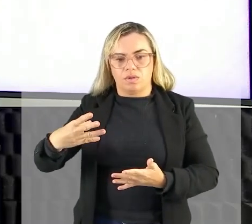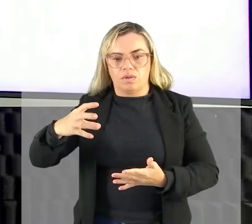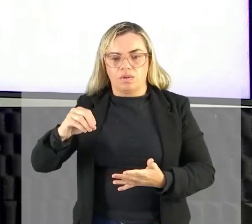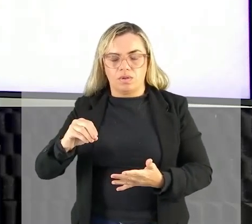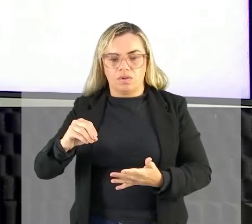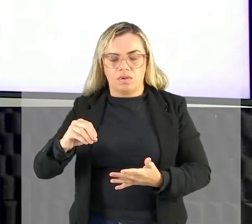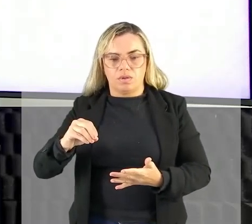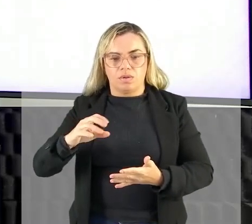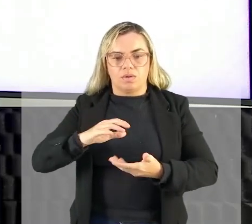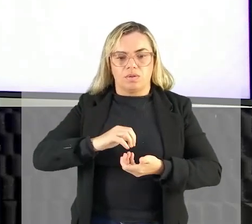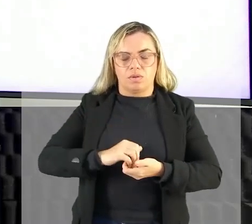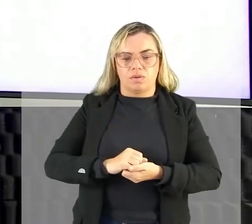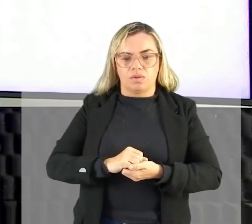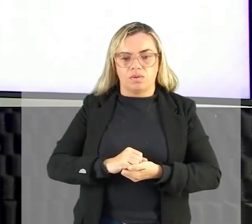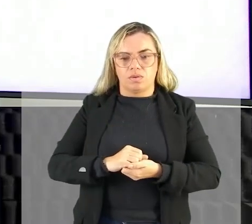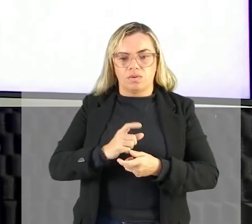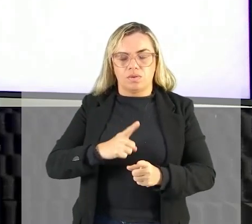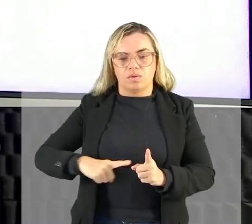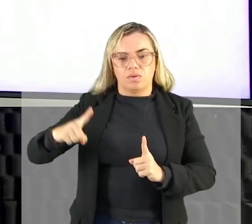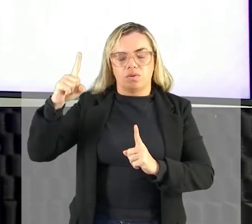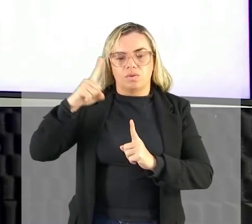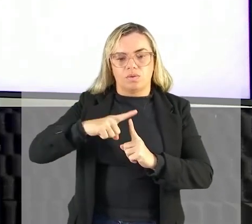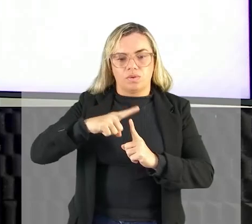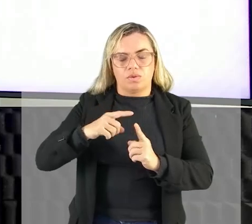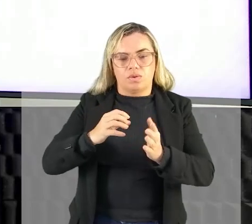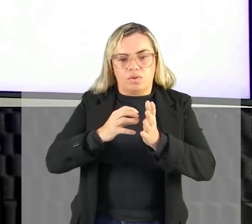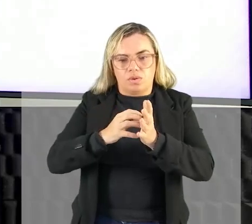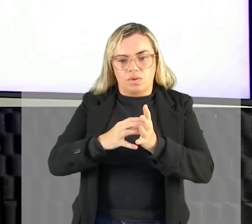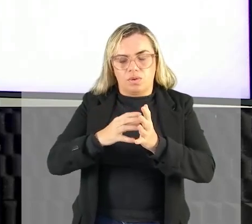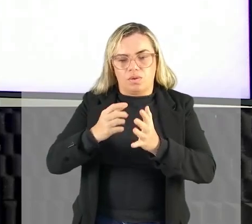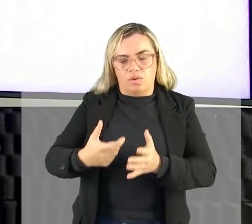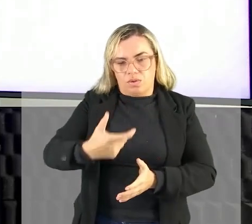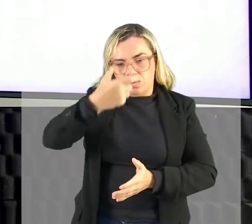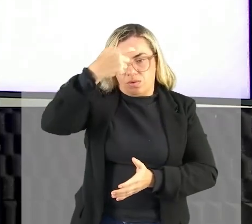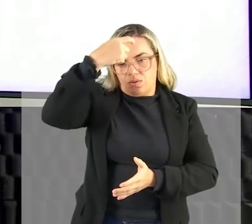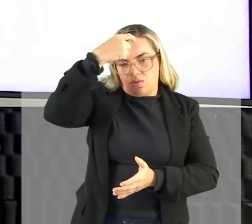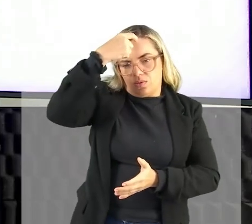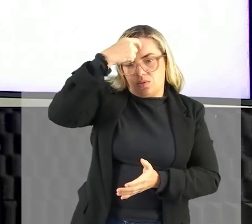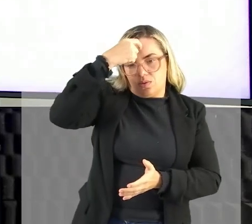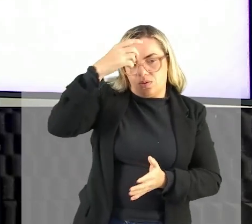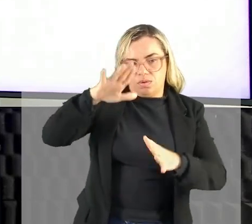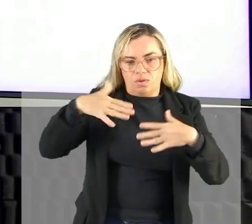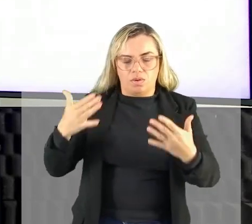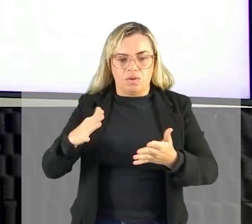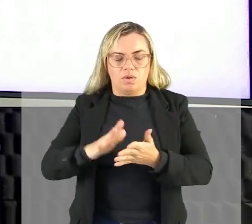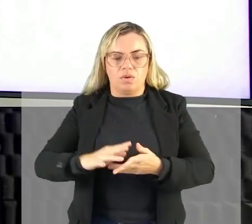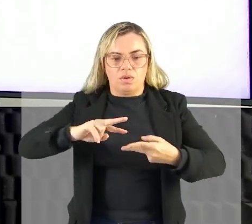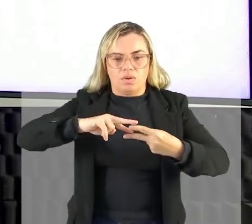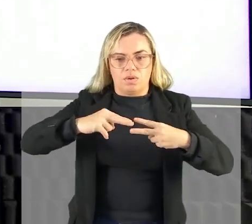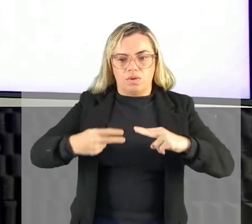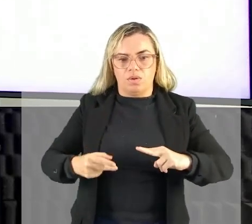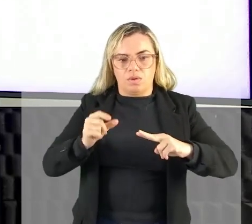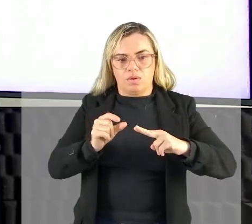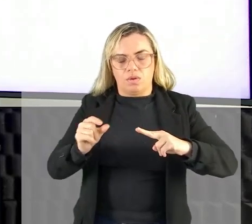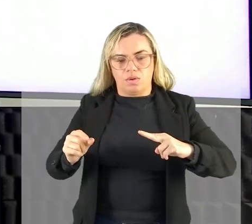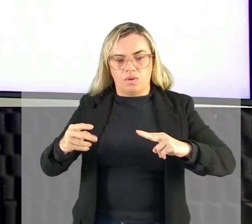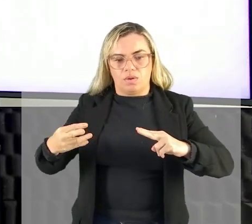pilocítico, né? Astrocitoma pilocítico, um tipo de tumor cerebral, o gene BRAF se